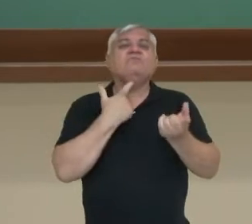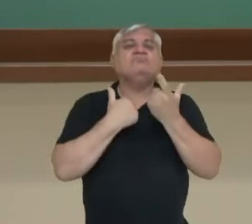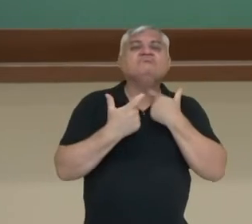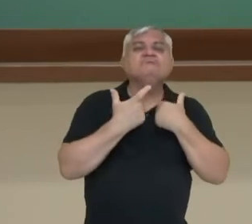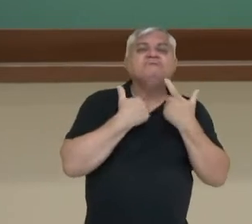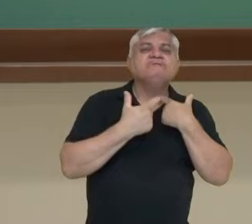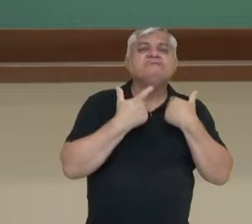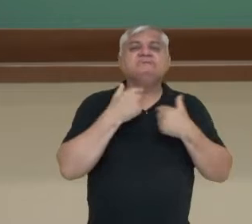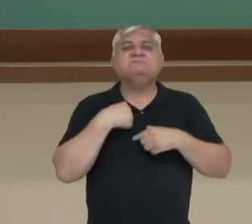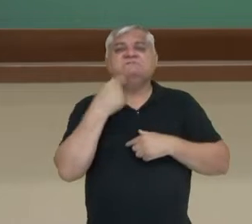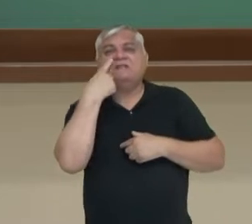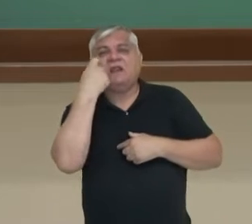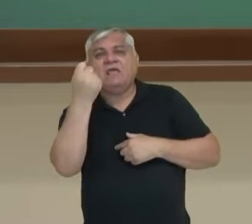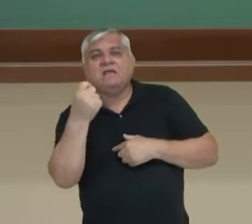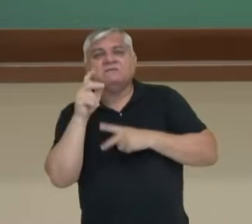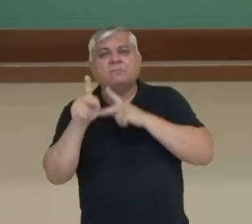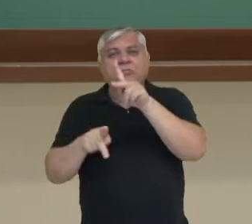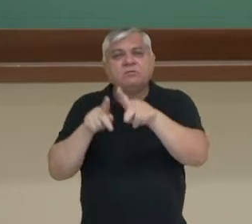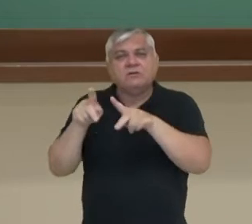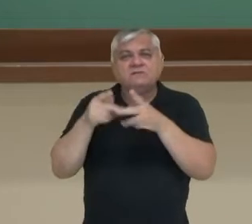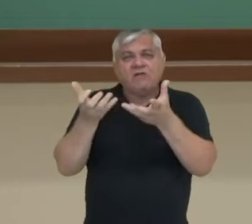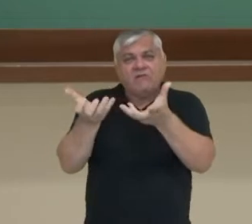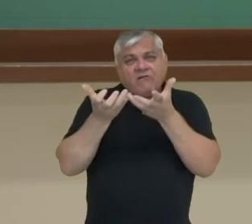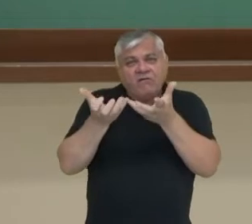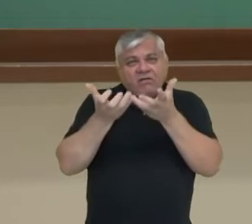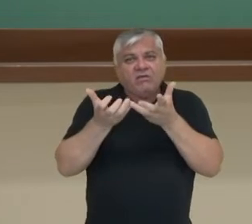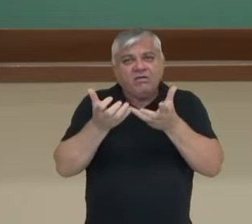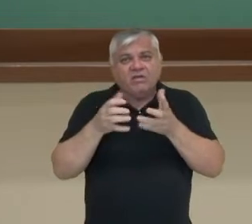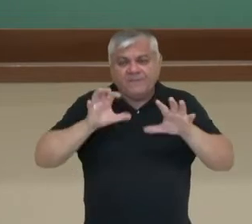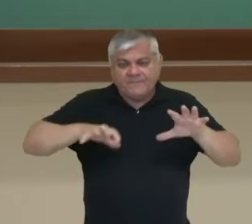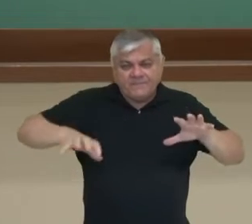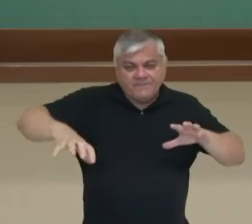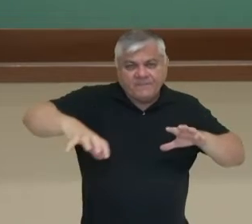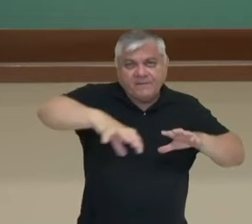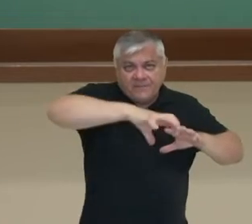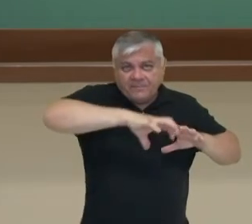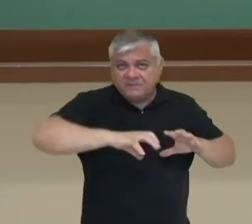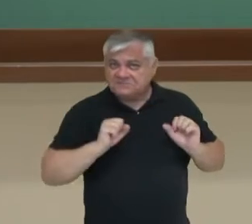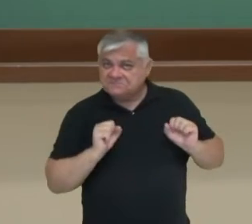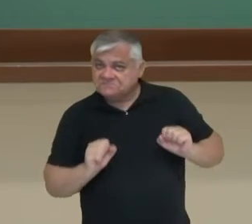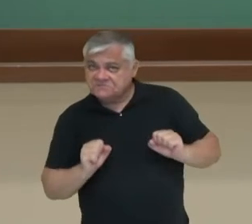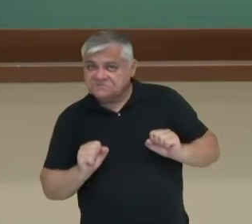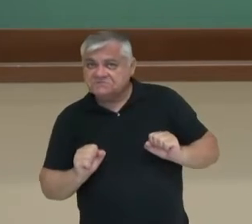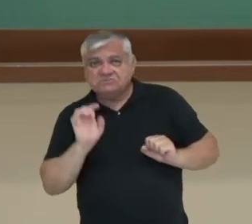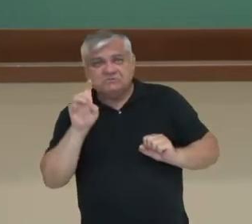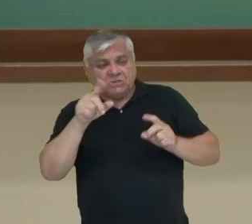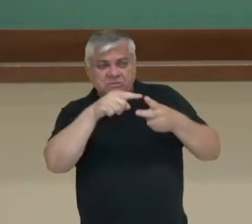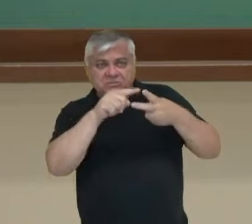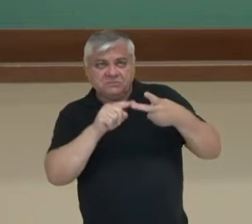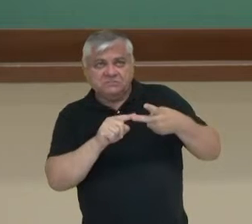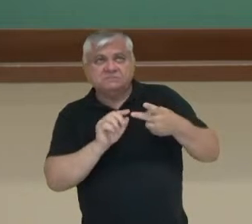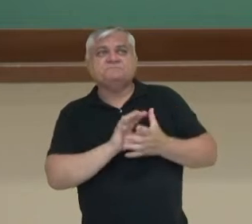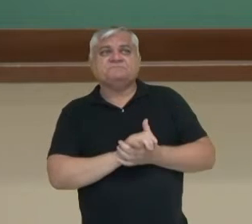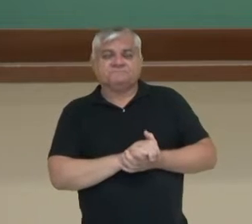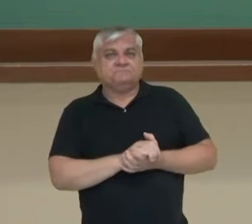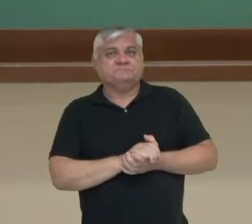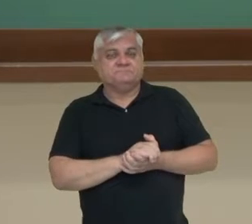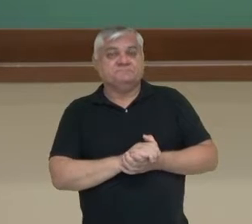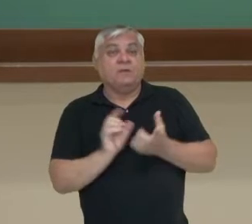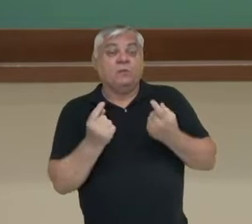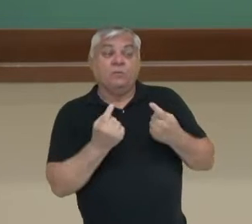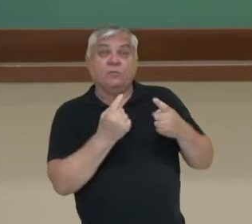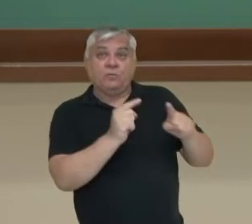e interesses envolvidos entre os mais diversos setores da população brasileira? Então, ao contrário de outros